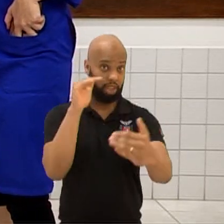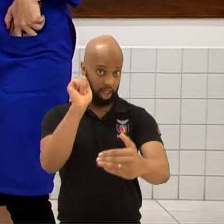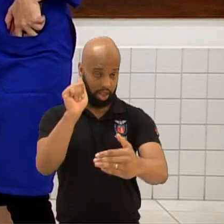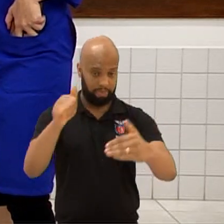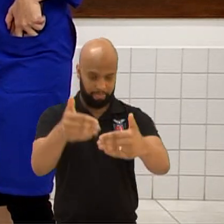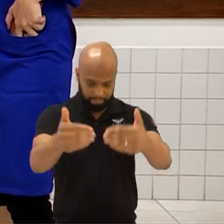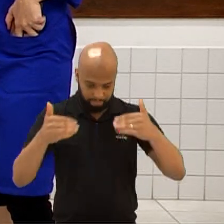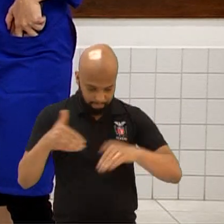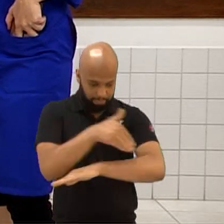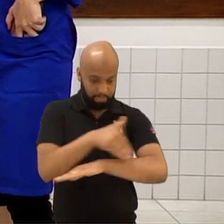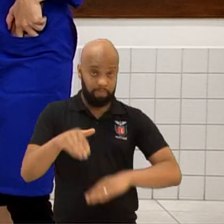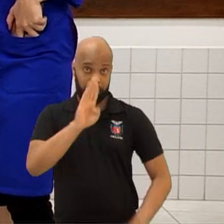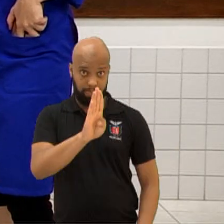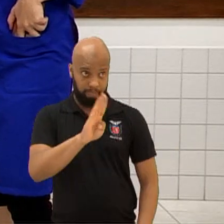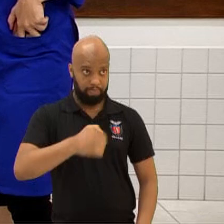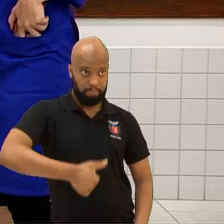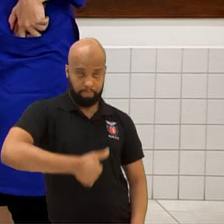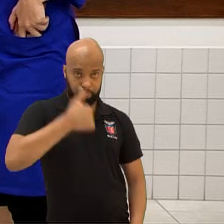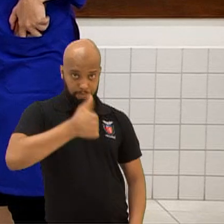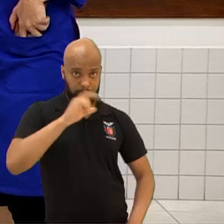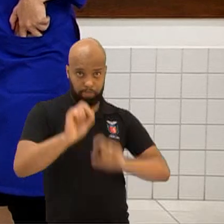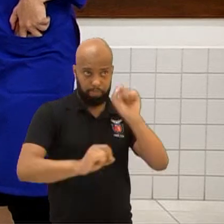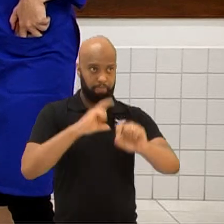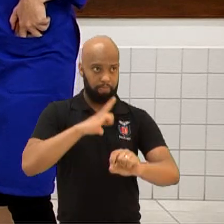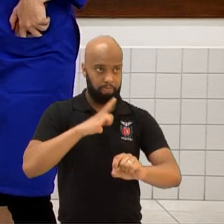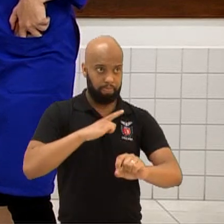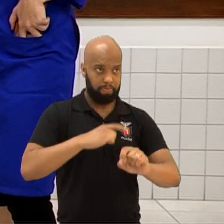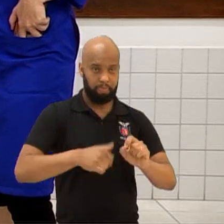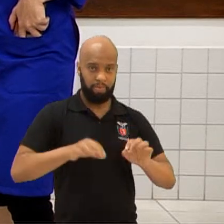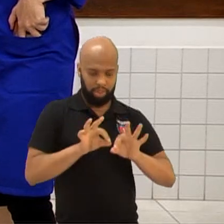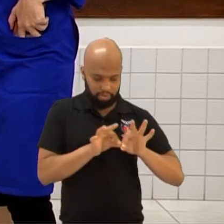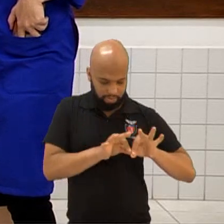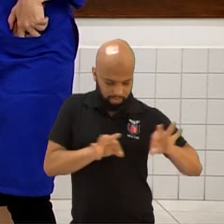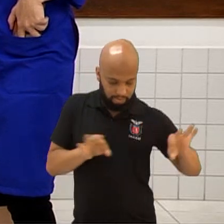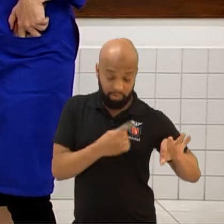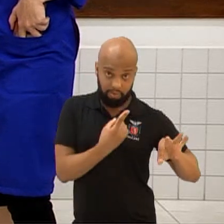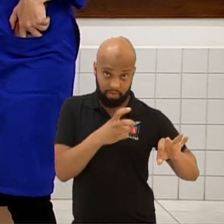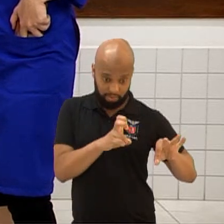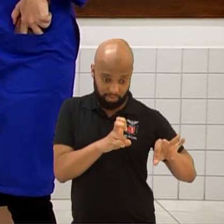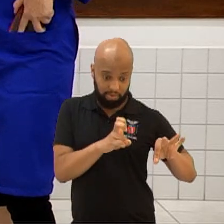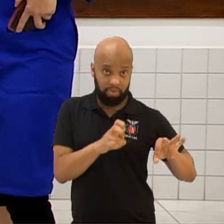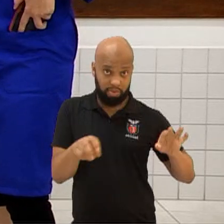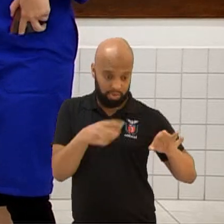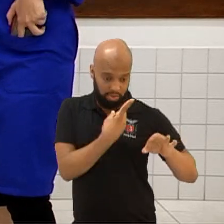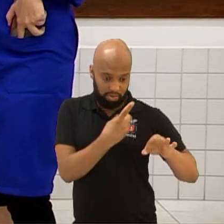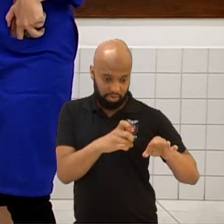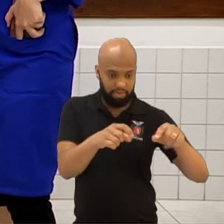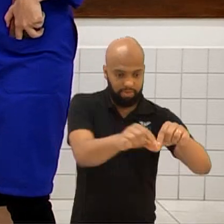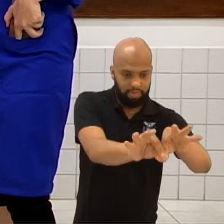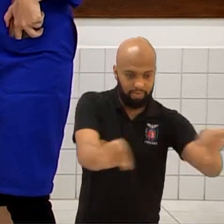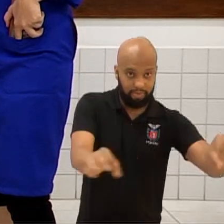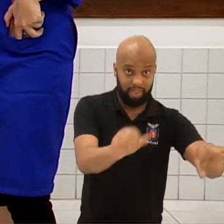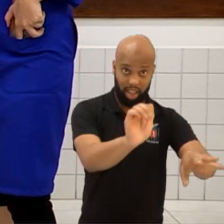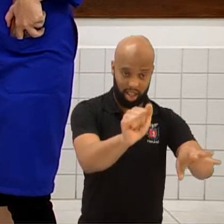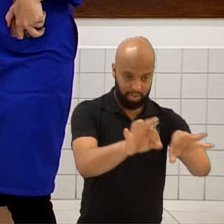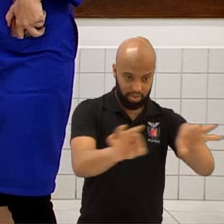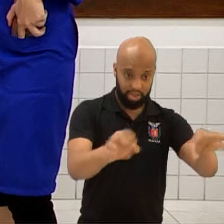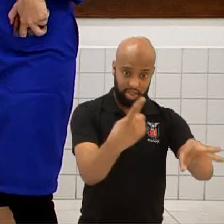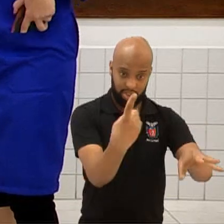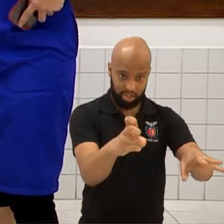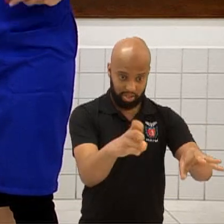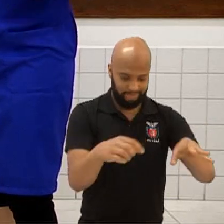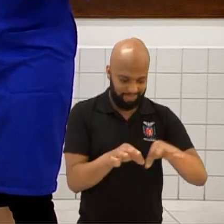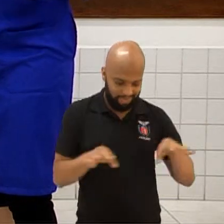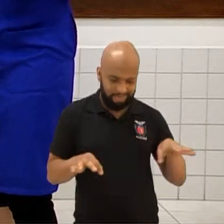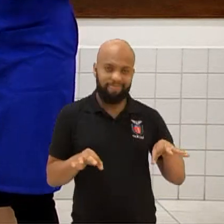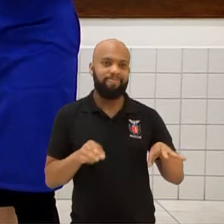O primeiro terreno, que é esse destacado aqui, ele tem 15 metros de frente para a rua A e eu não sei qual a medida que ele tem de